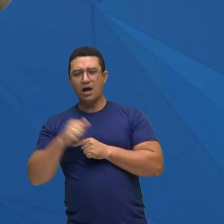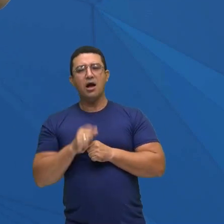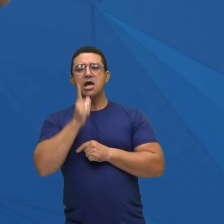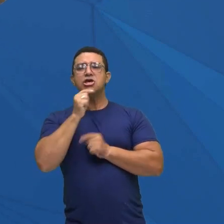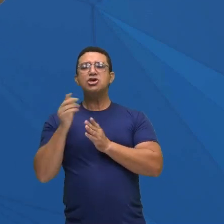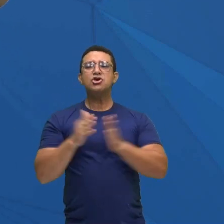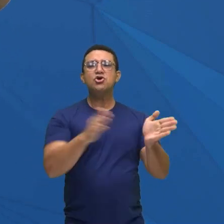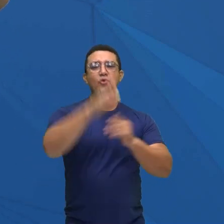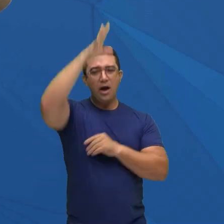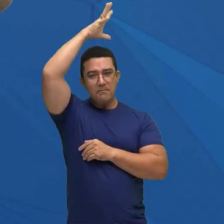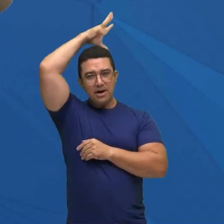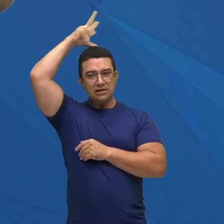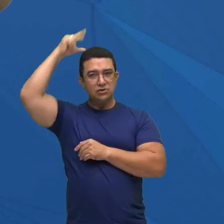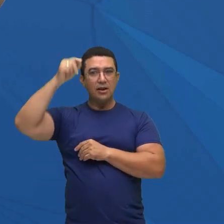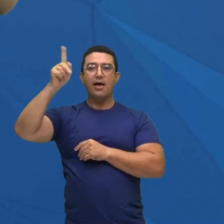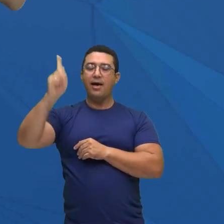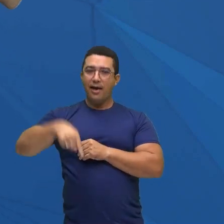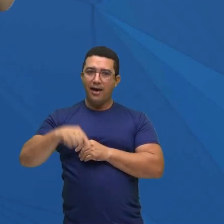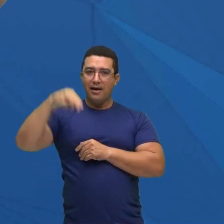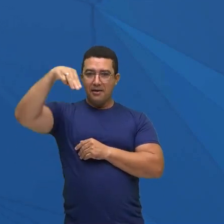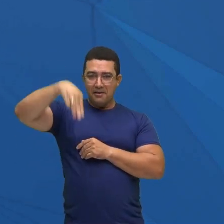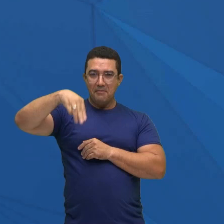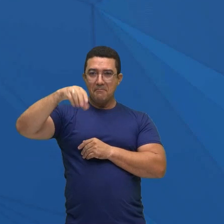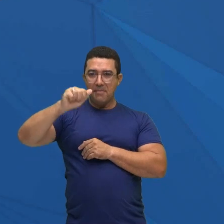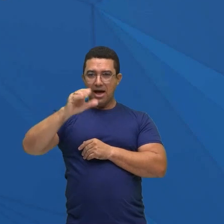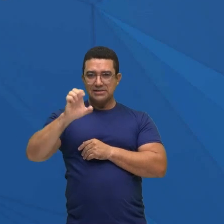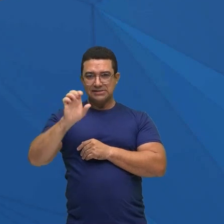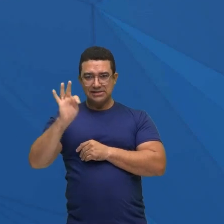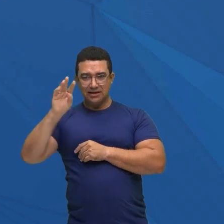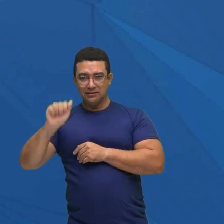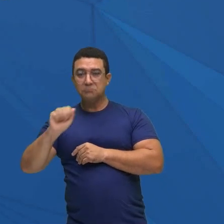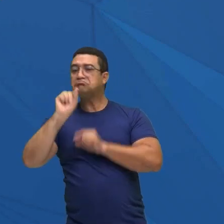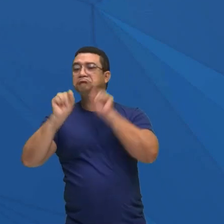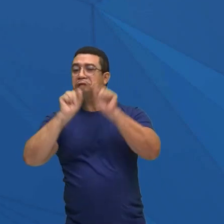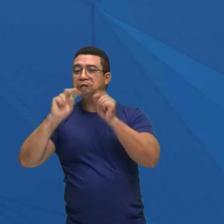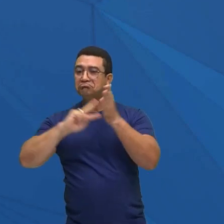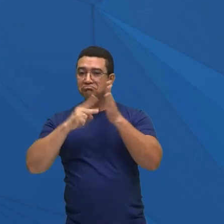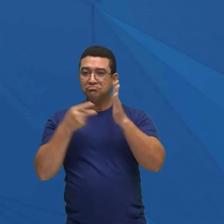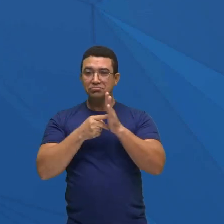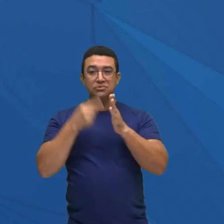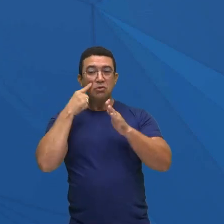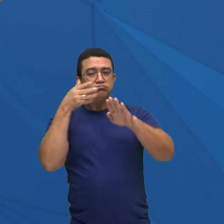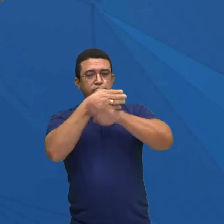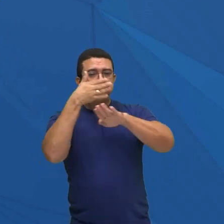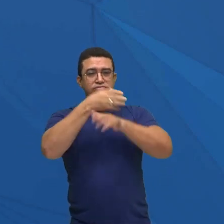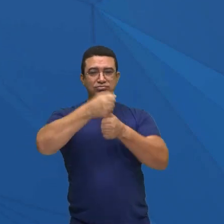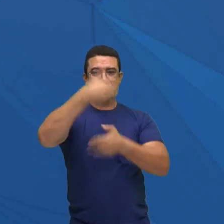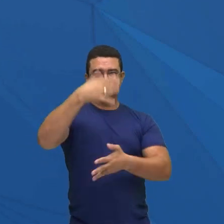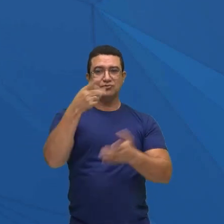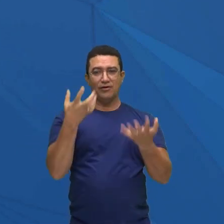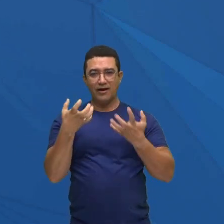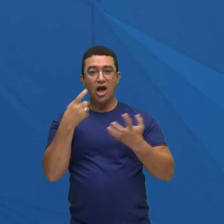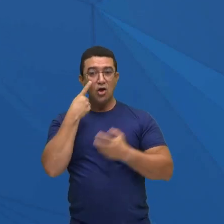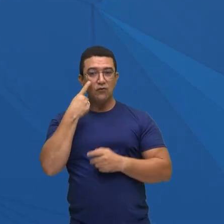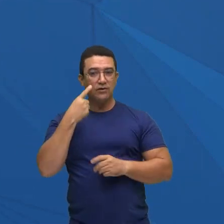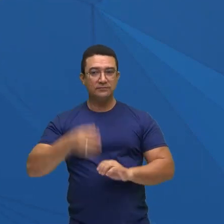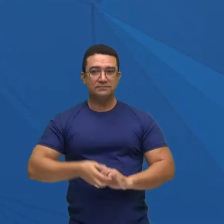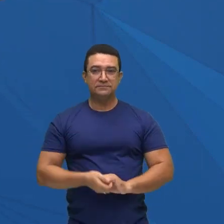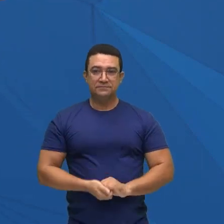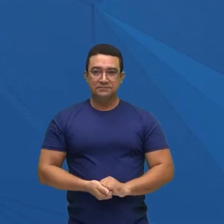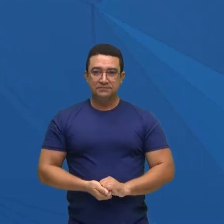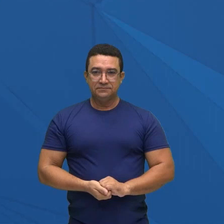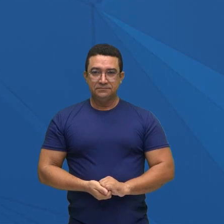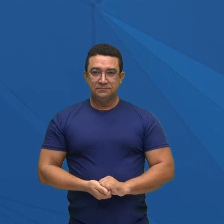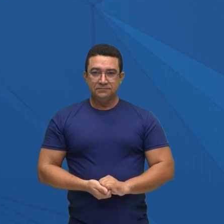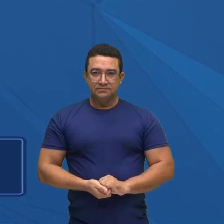maceta. Maceta significa o quê? Bora ver, eu quero vir aqui, ler os comentários de vocês e a participação. A gente tem aí, olha